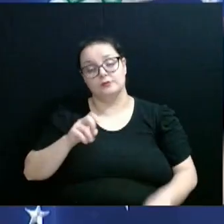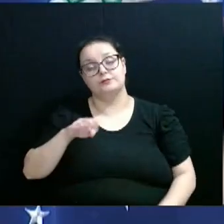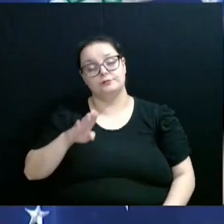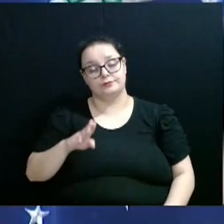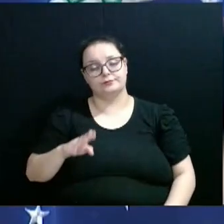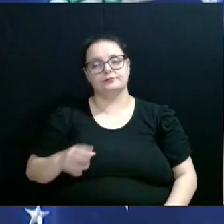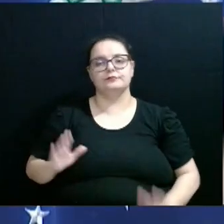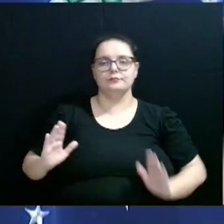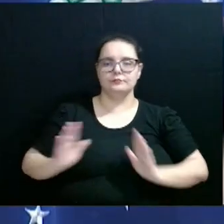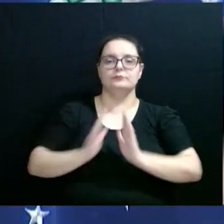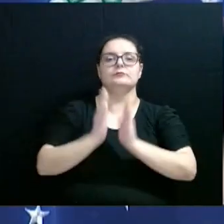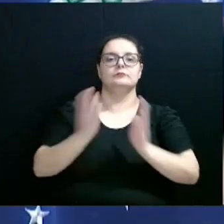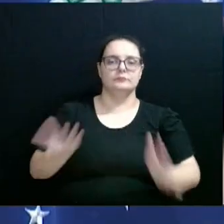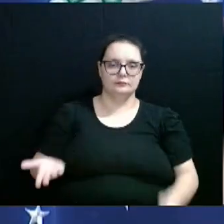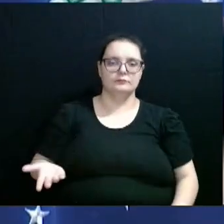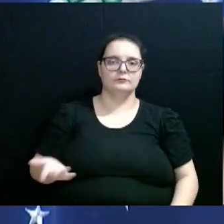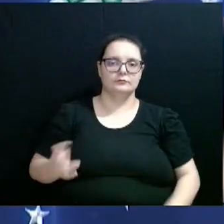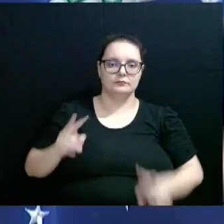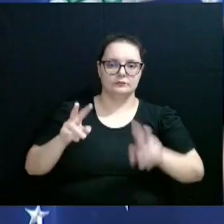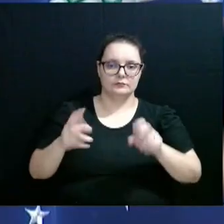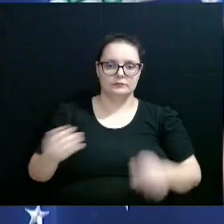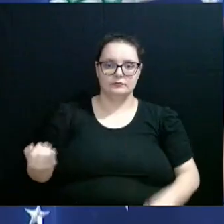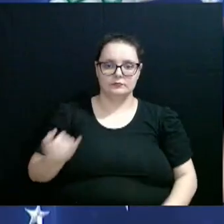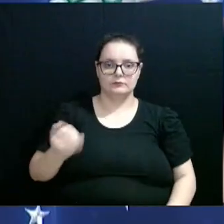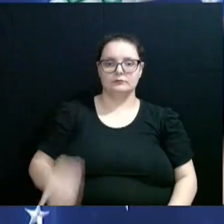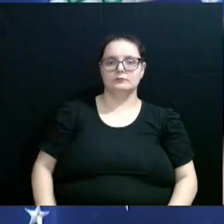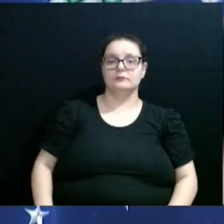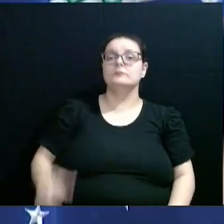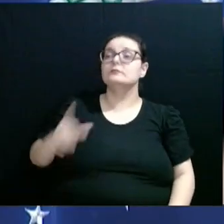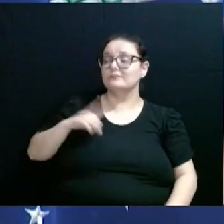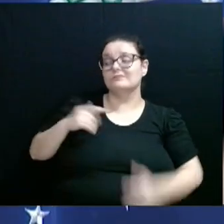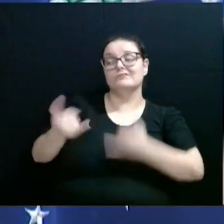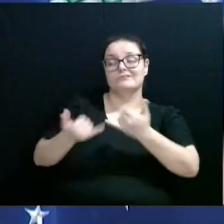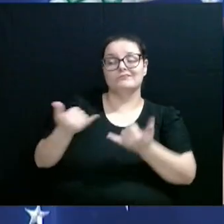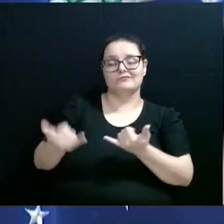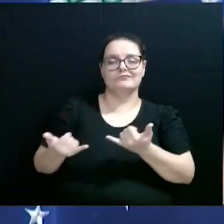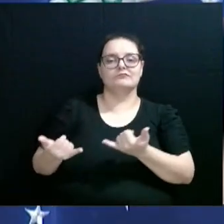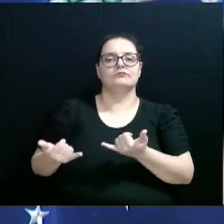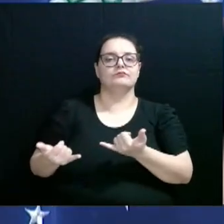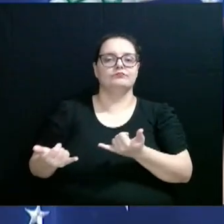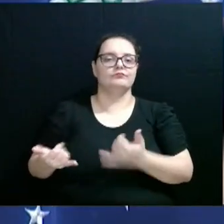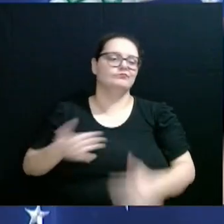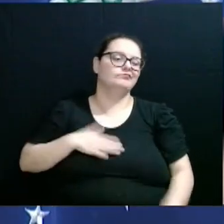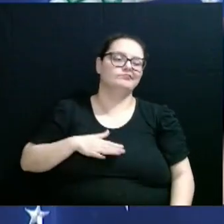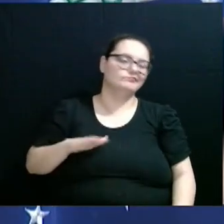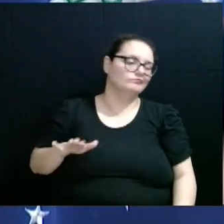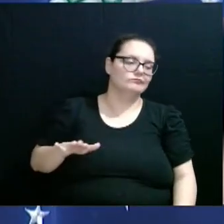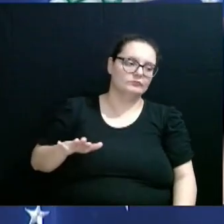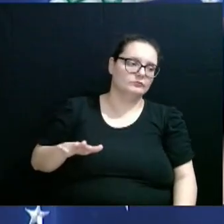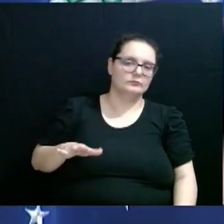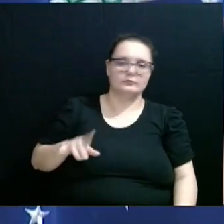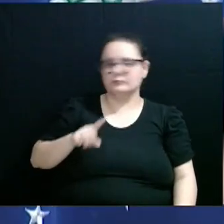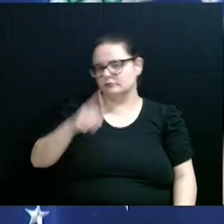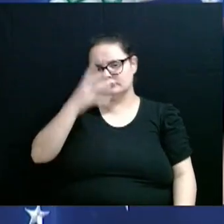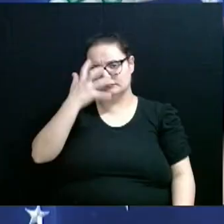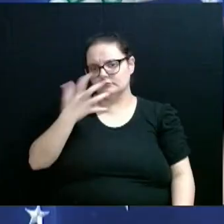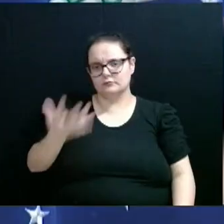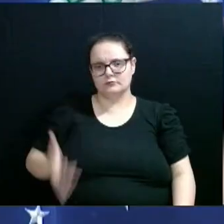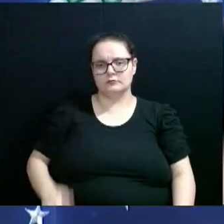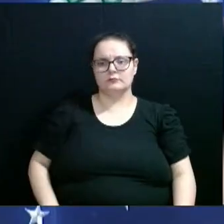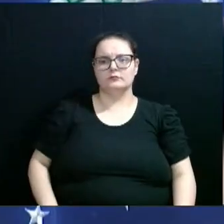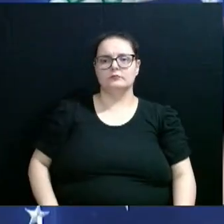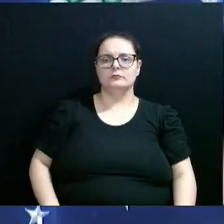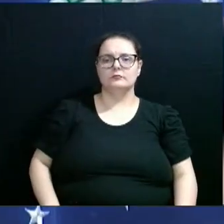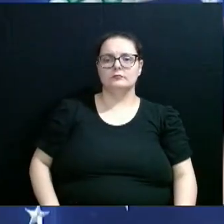existem, né, algumas brincadeiras que eu acho que elas não poderiam ser levadas a sério,